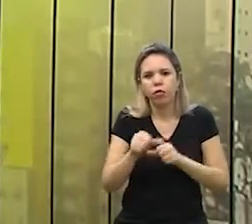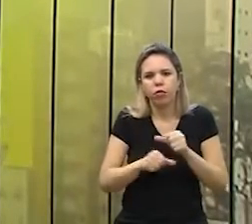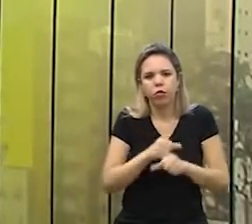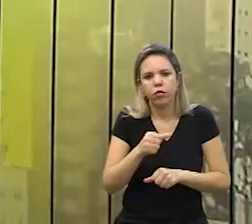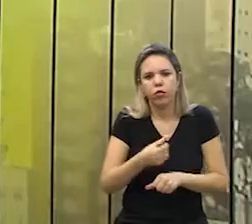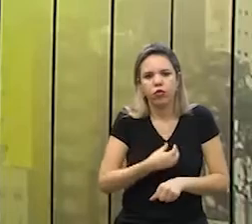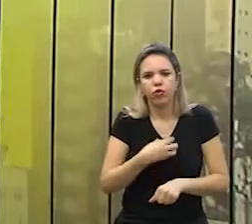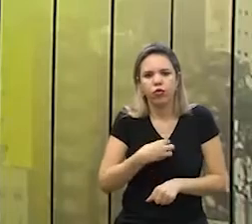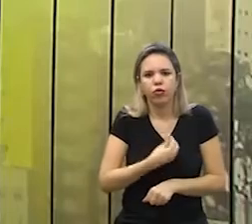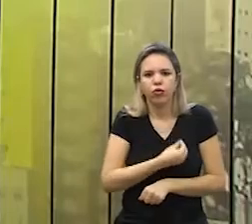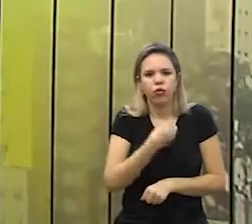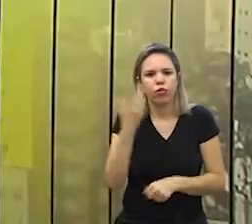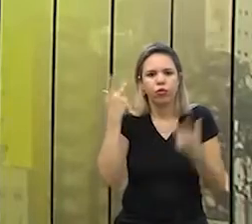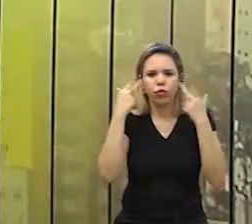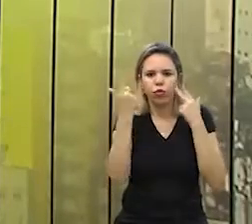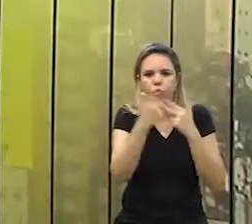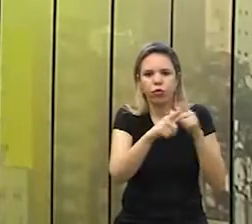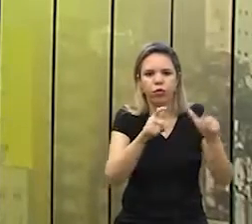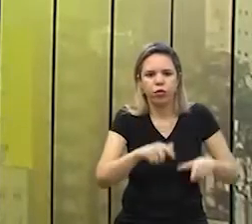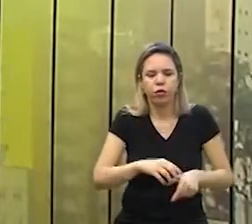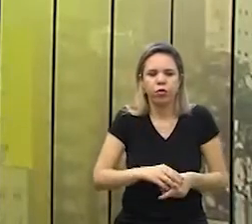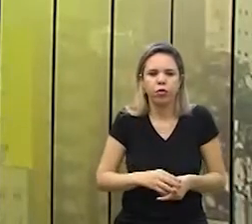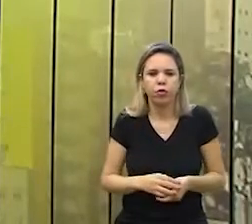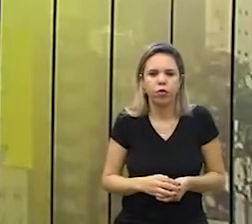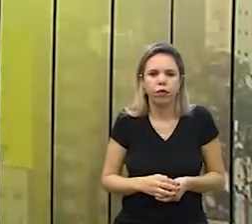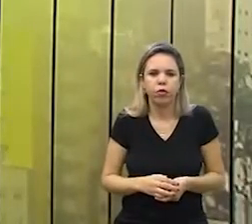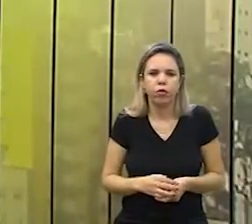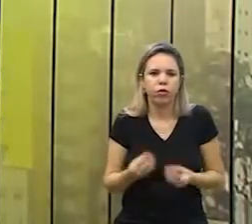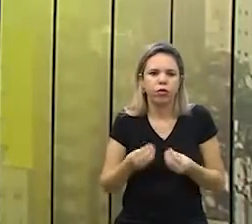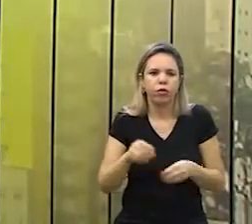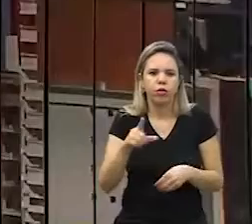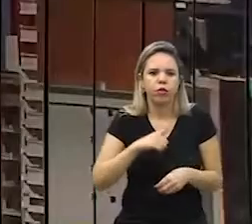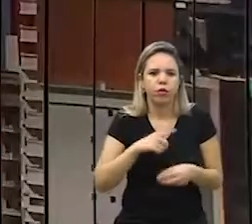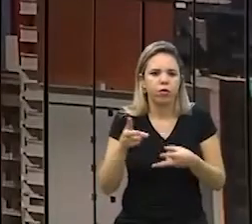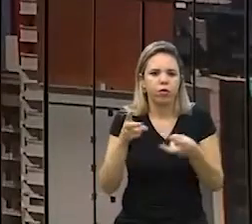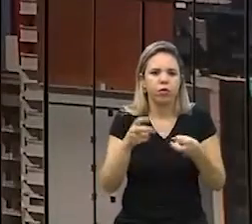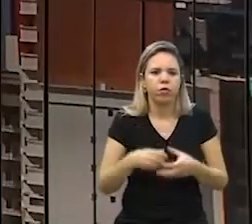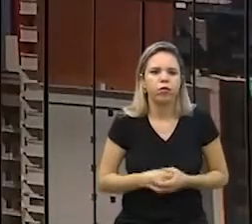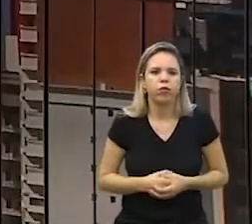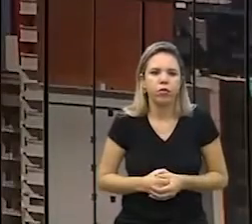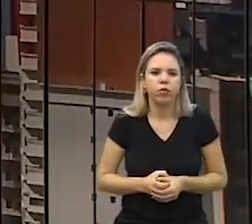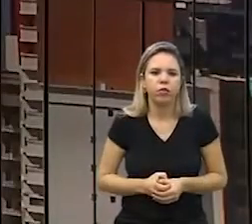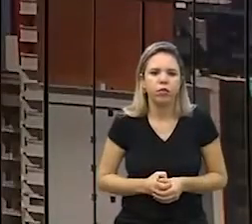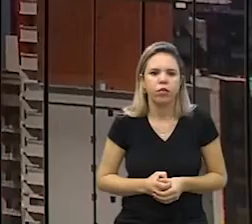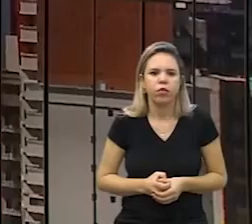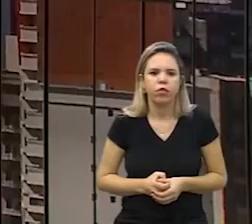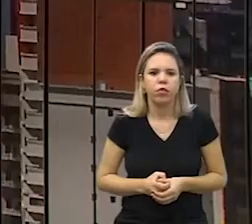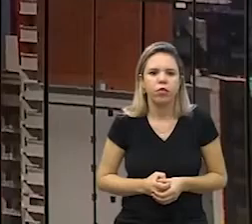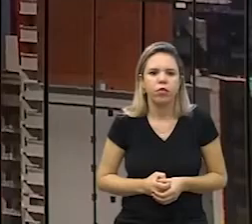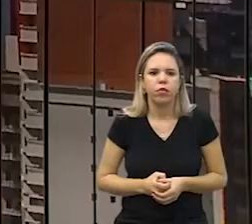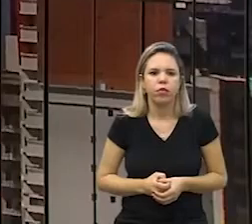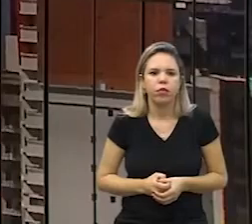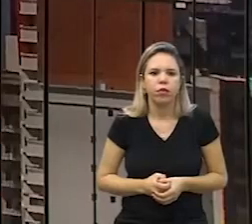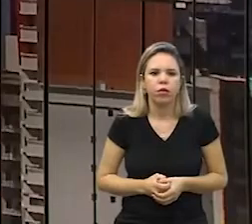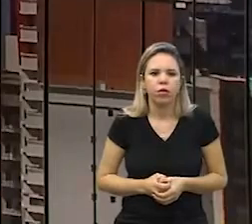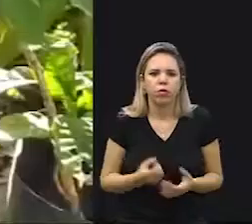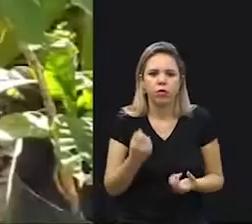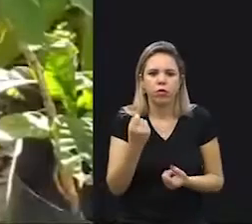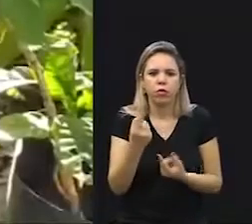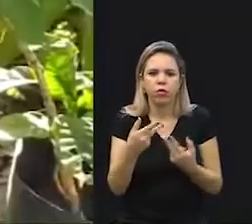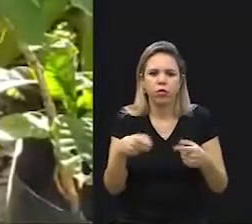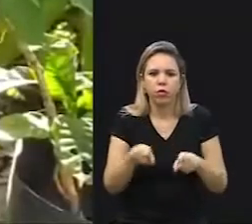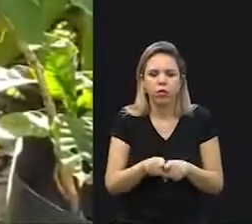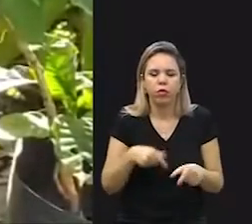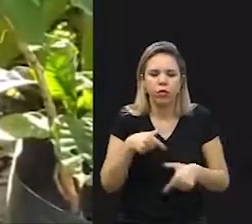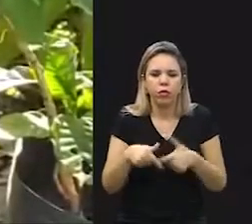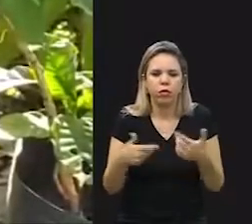mudaram o habitat natural para outro local, para fugir desses locais degradados? O que você tem percebido? Bom, uma das partes